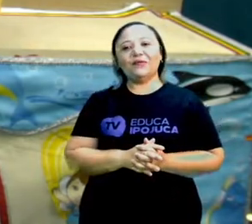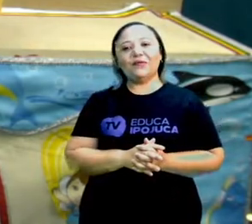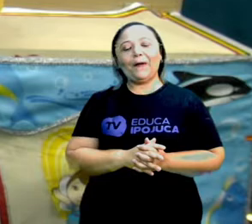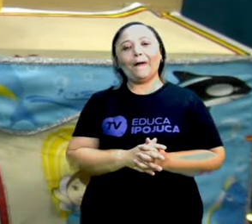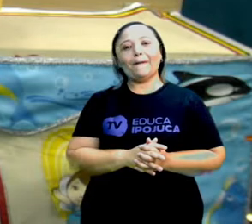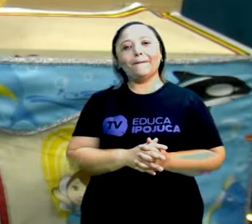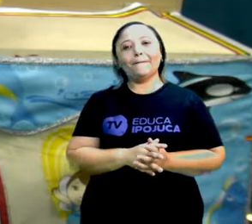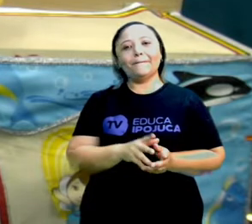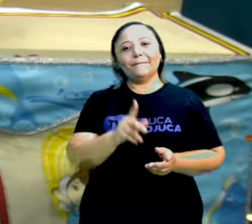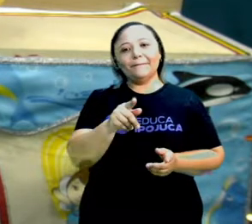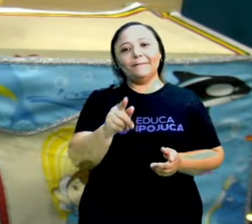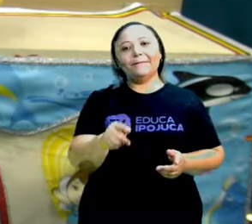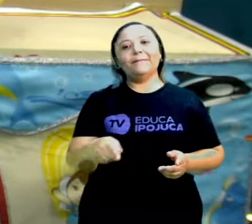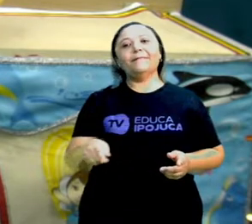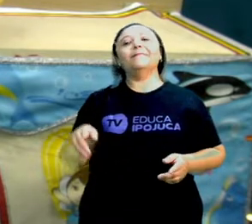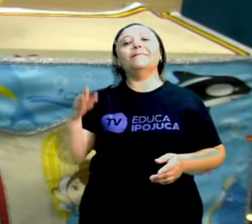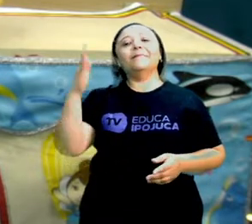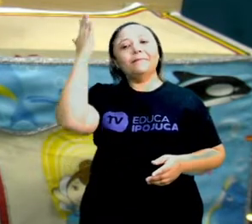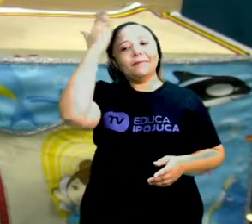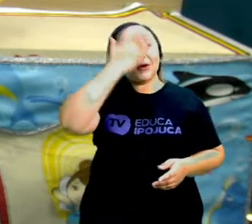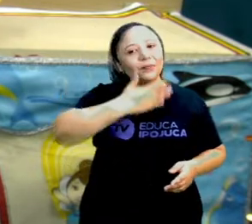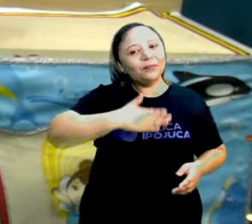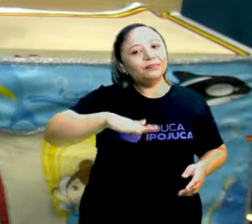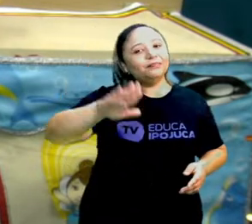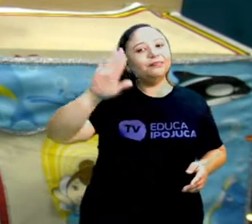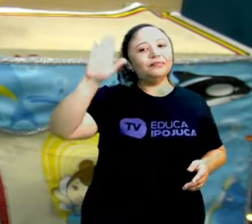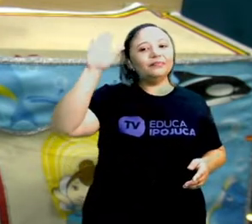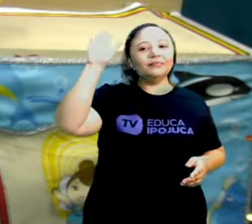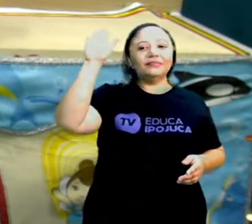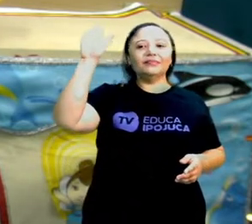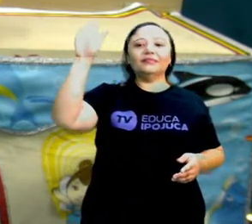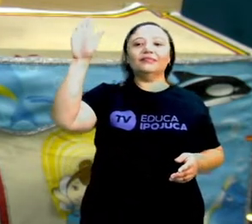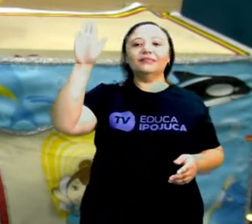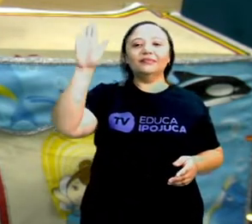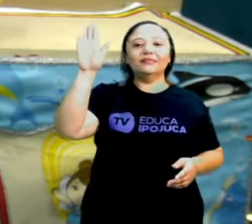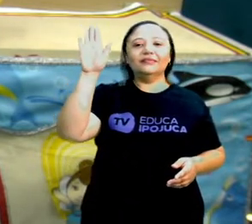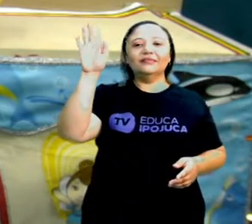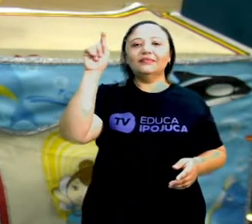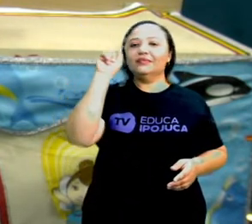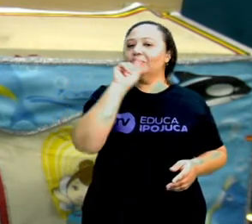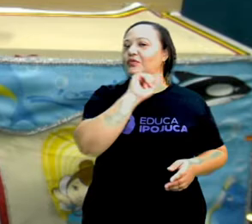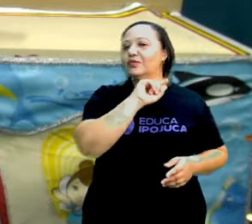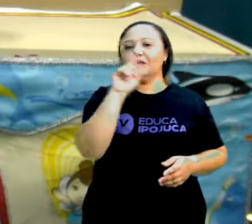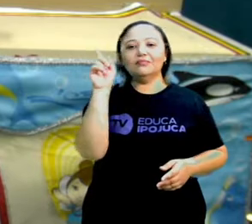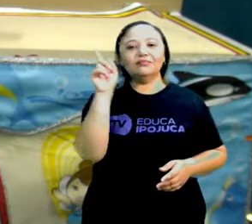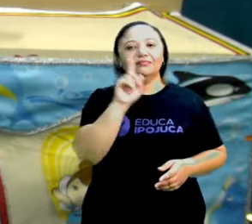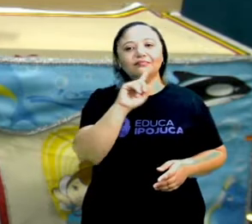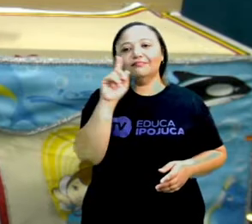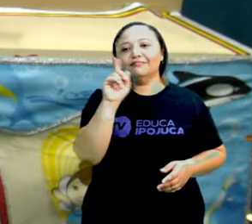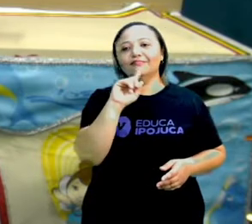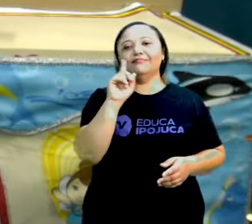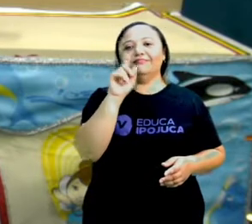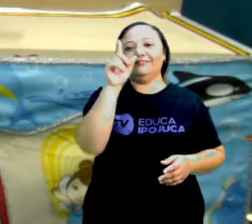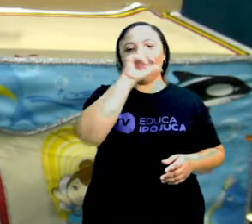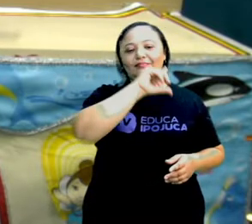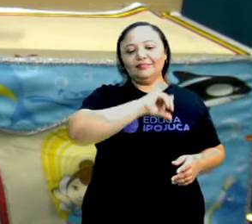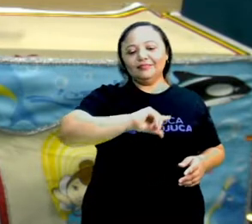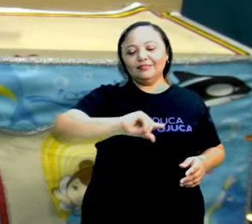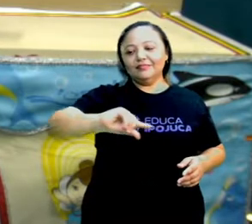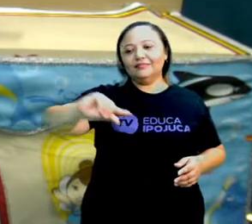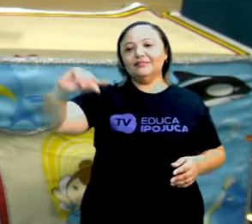muito forte e prometeram, ó, crianças, prometeram que nunca mais